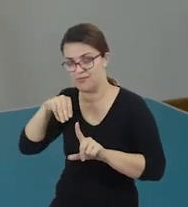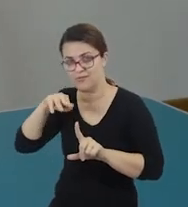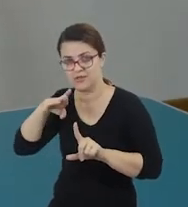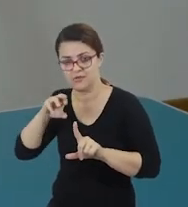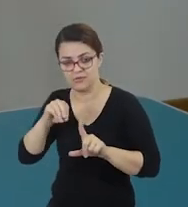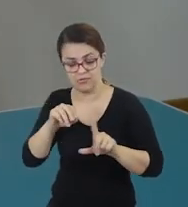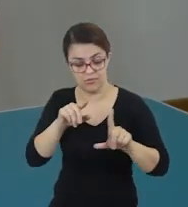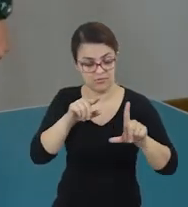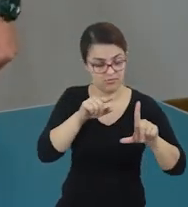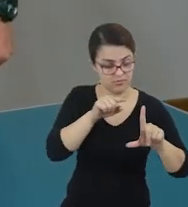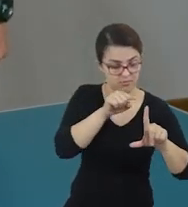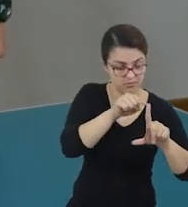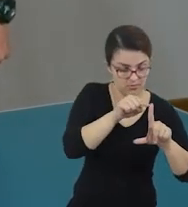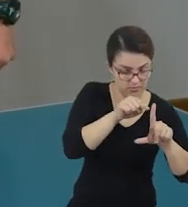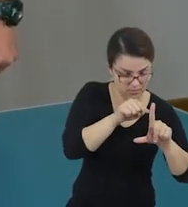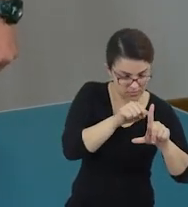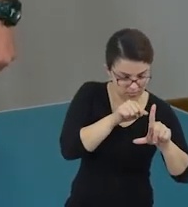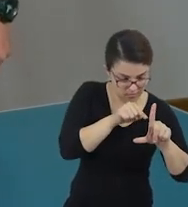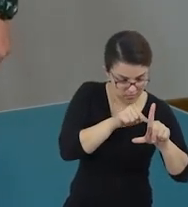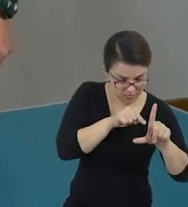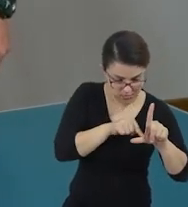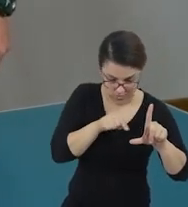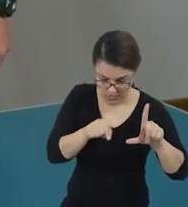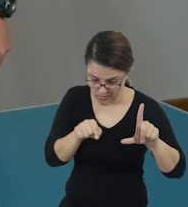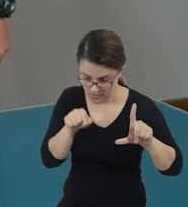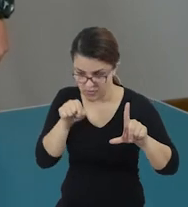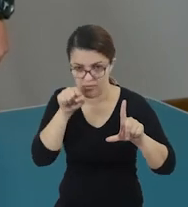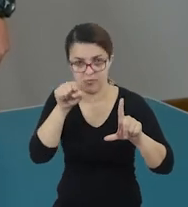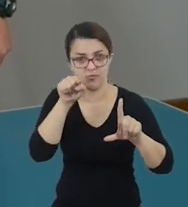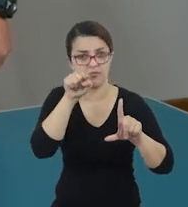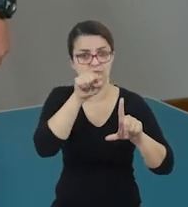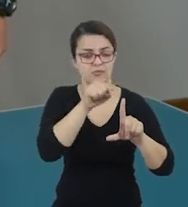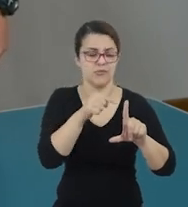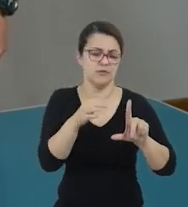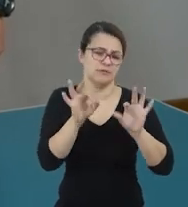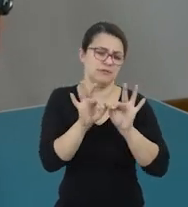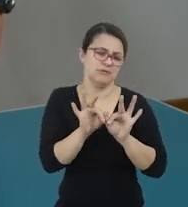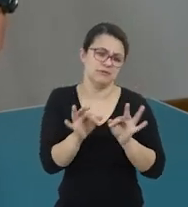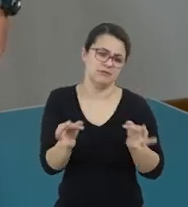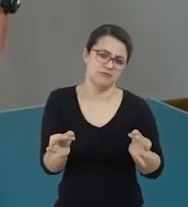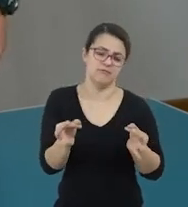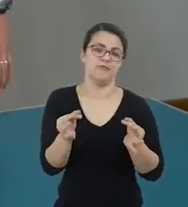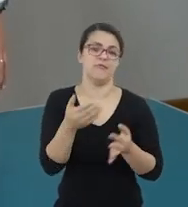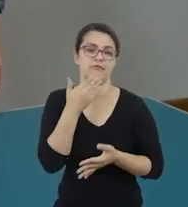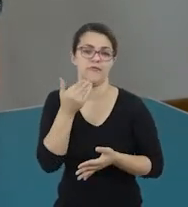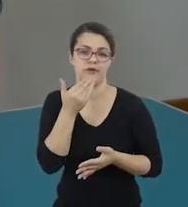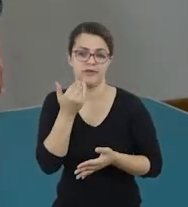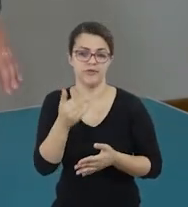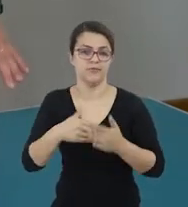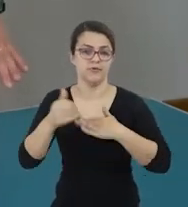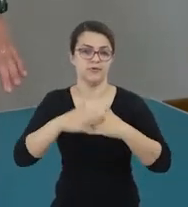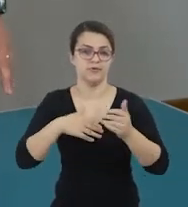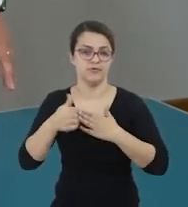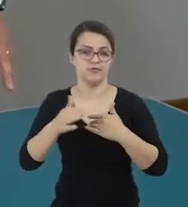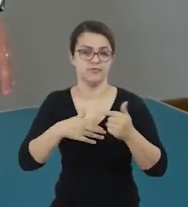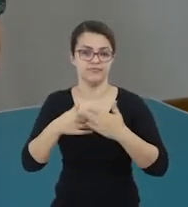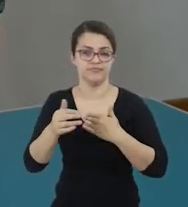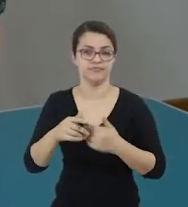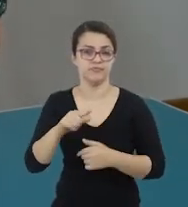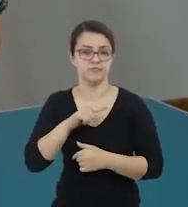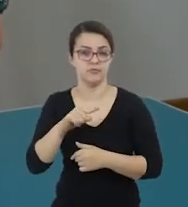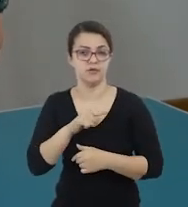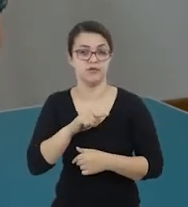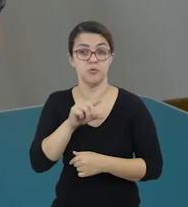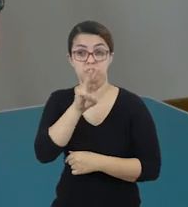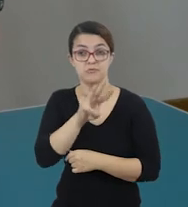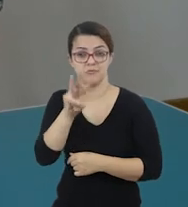a volta, certo? Na figura. Muito simples, muito fácil, vocês irão treinar. Qualquer dúvida, lá no material tem